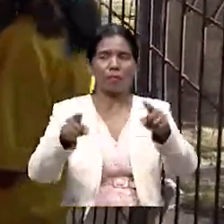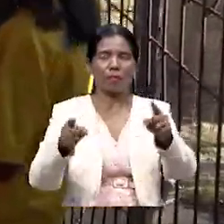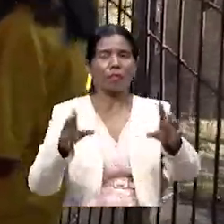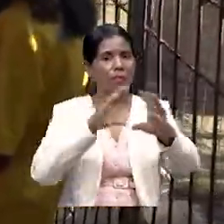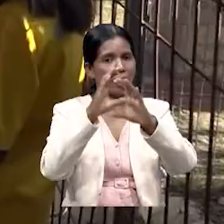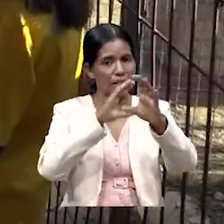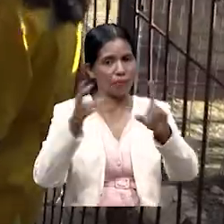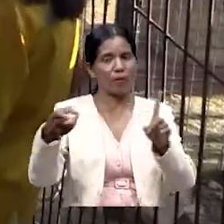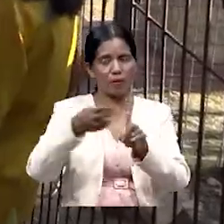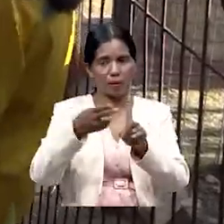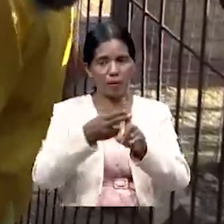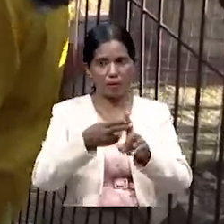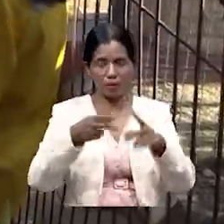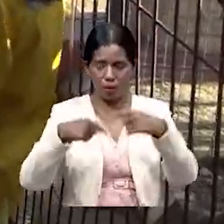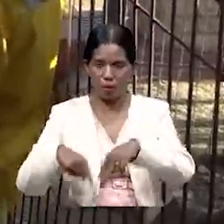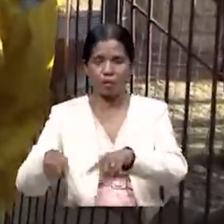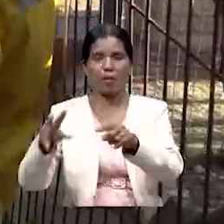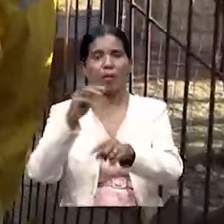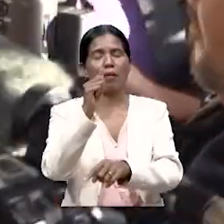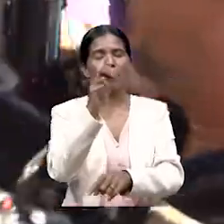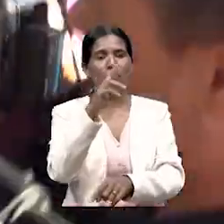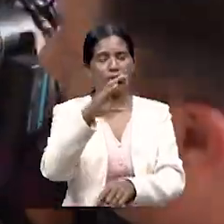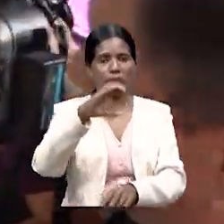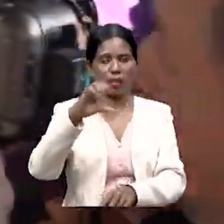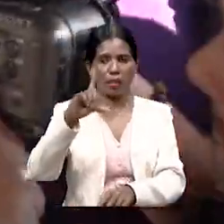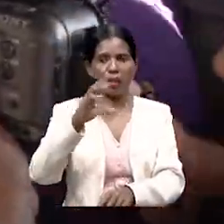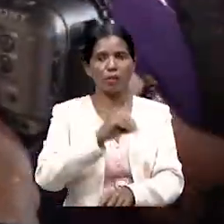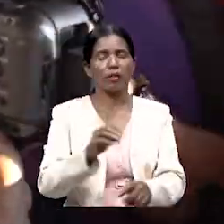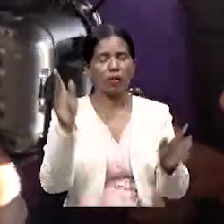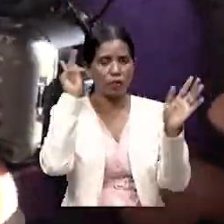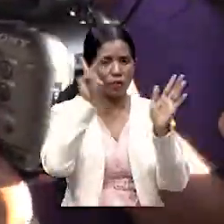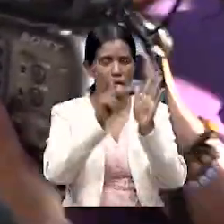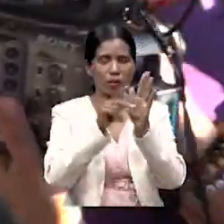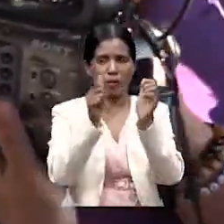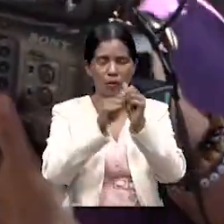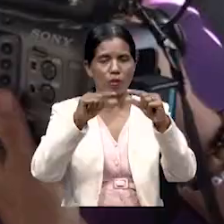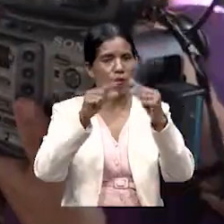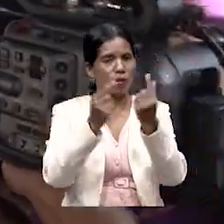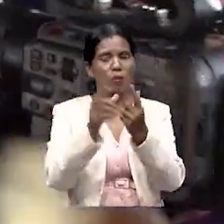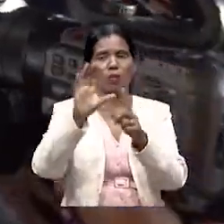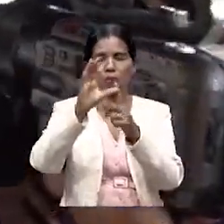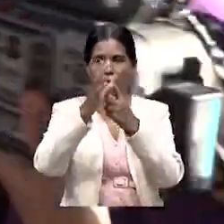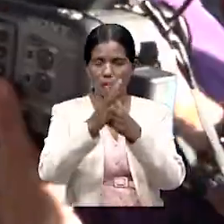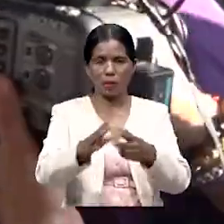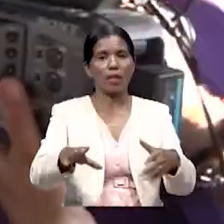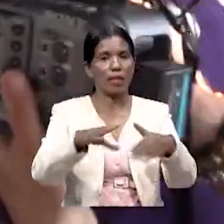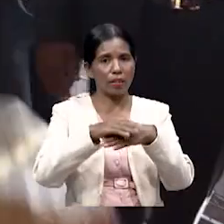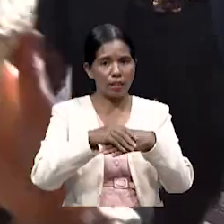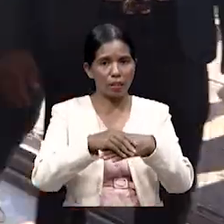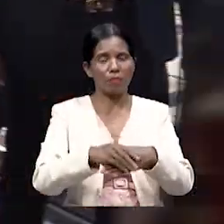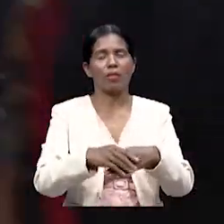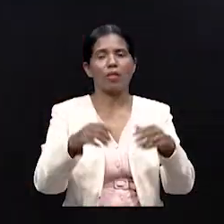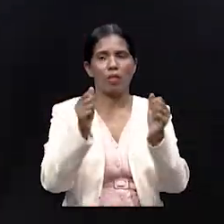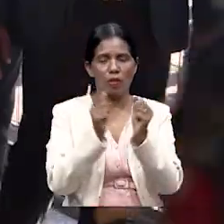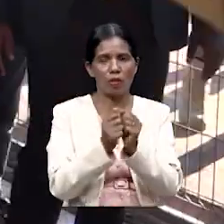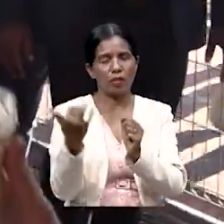hotel, mai bemolok ba Marcelo Rebelo de Sousa, seha sai foto hamutu ko grupu kultura sira, hodi kair liman ho sira. Afoine,